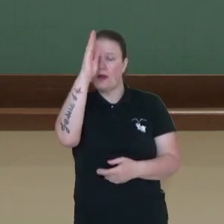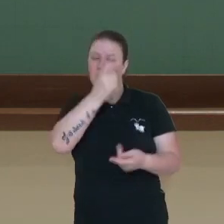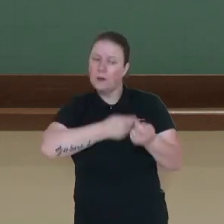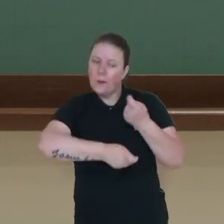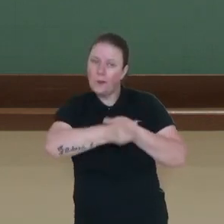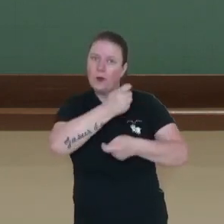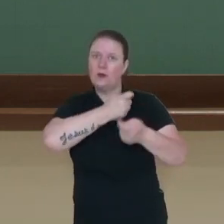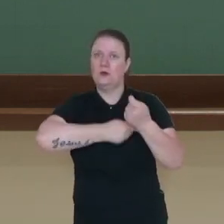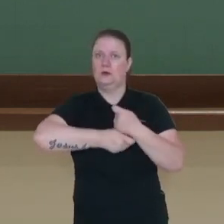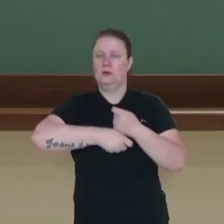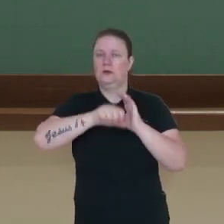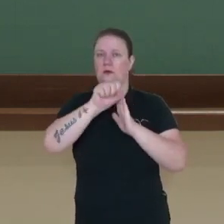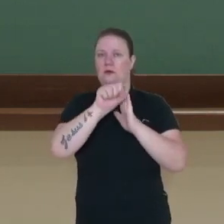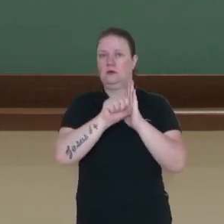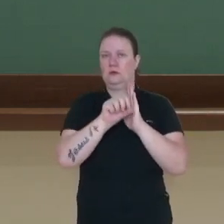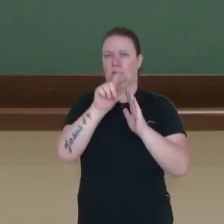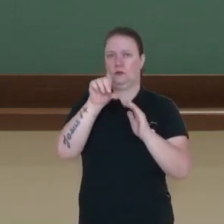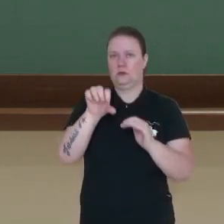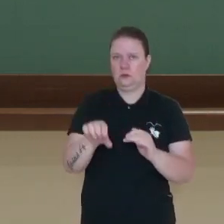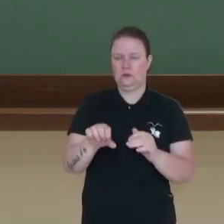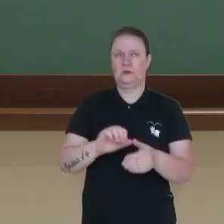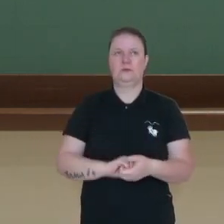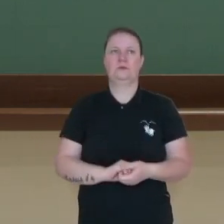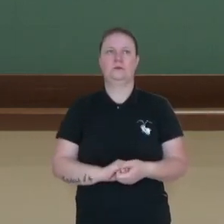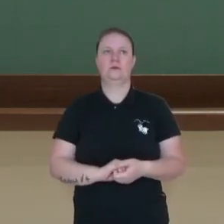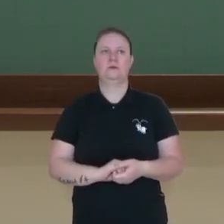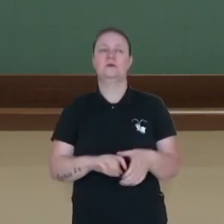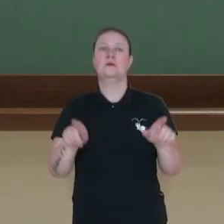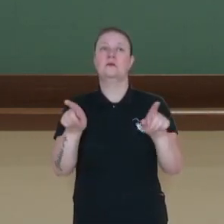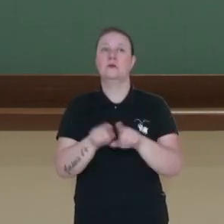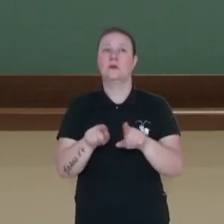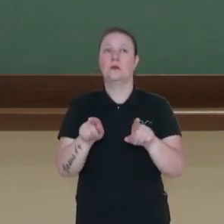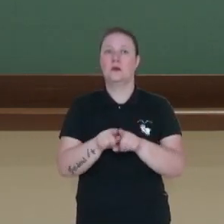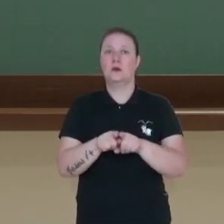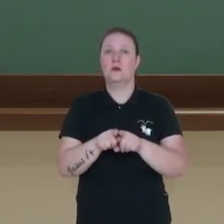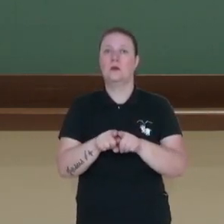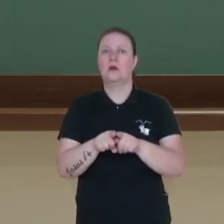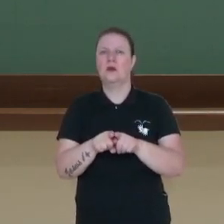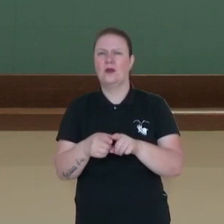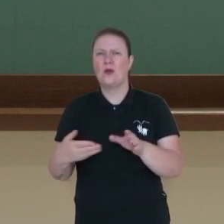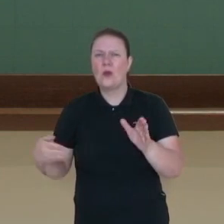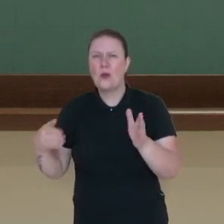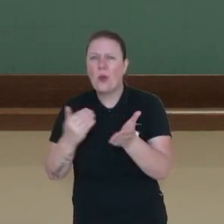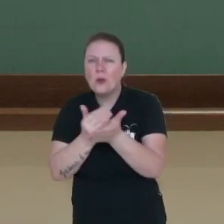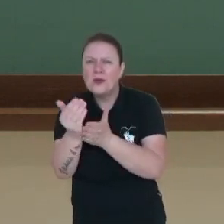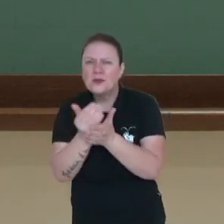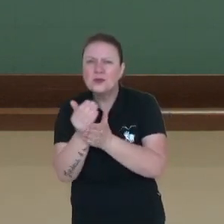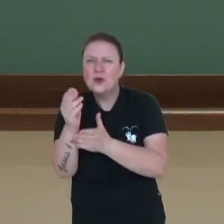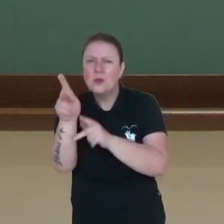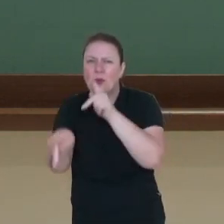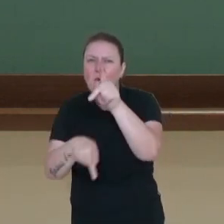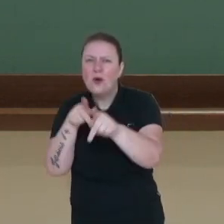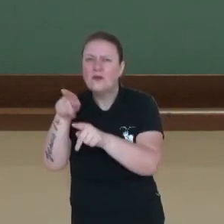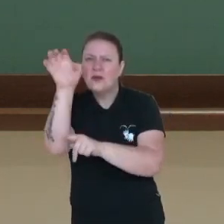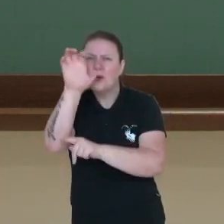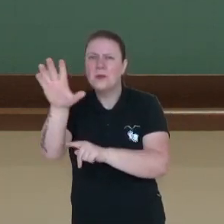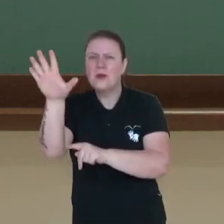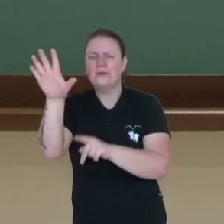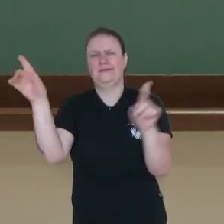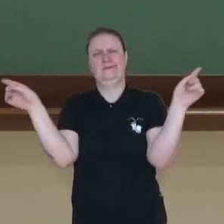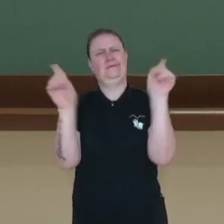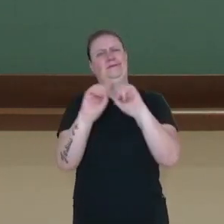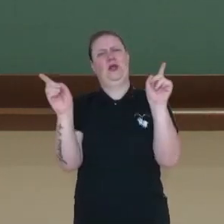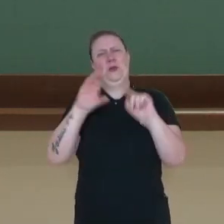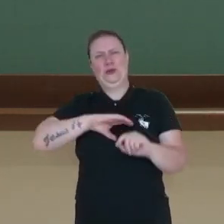Paraná no século XIX. Foi introduzida pelos portugueses no século XIX? Não, né? É uma